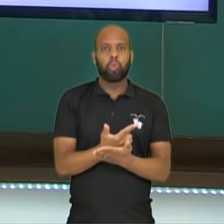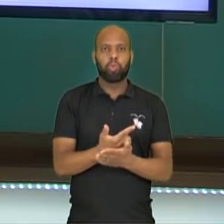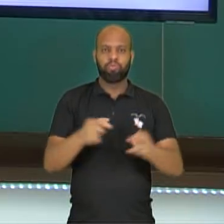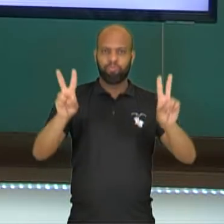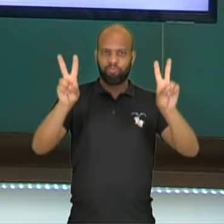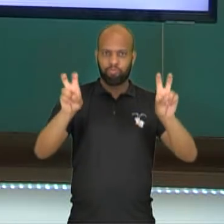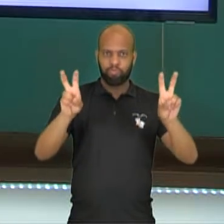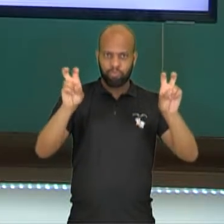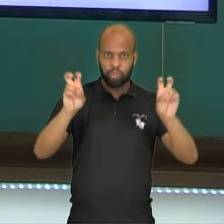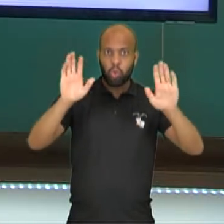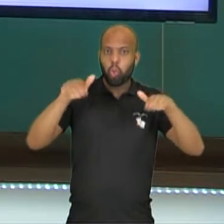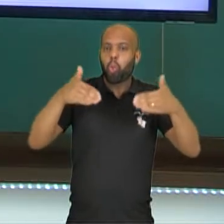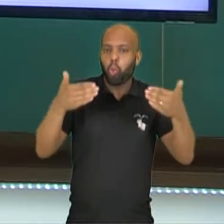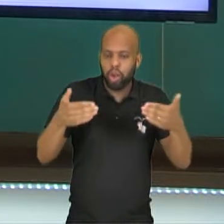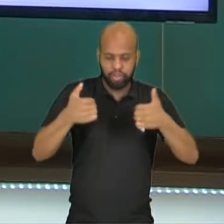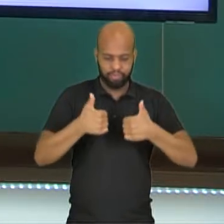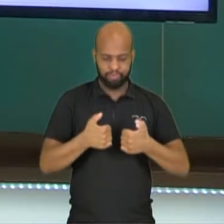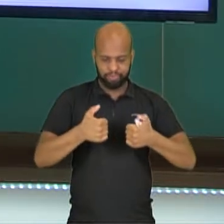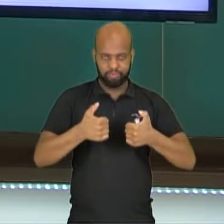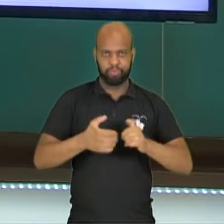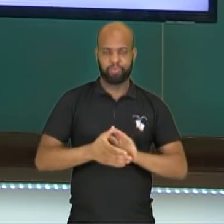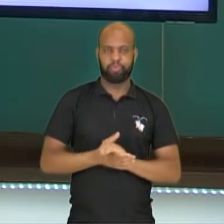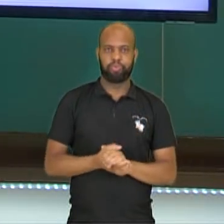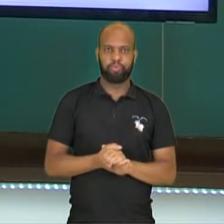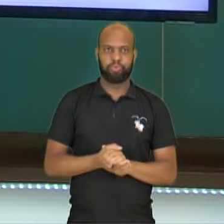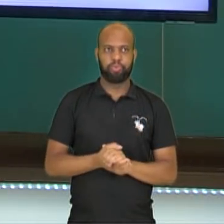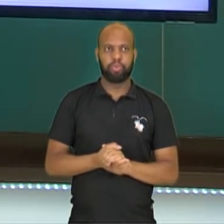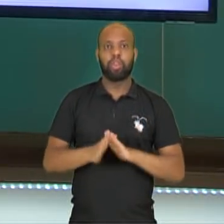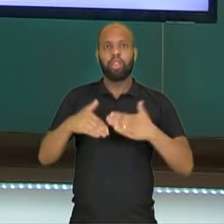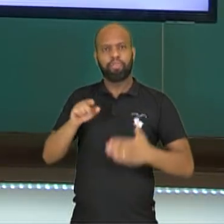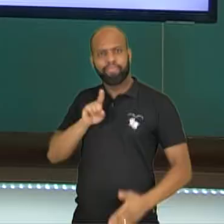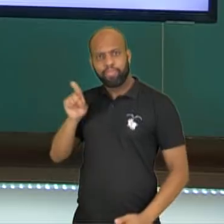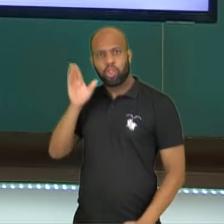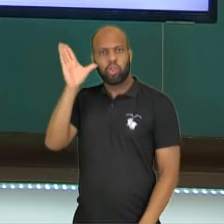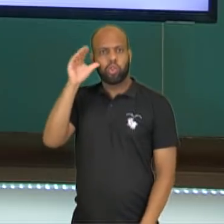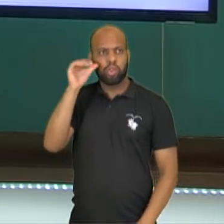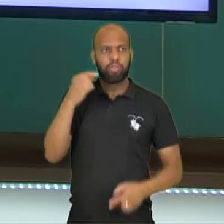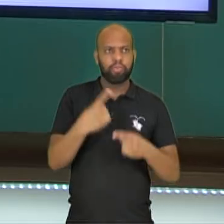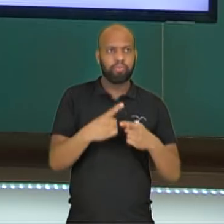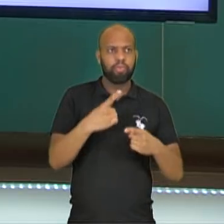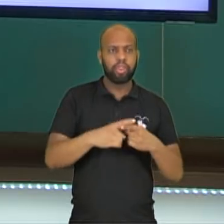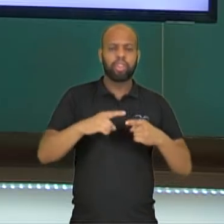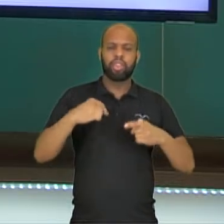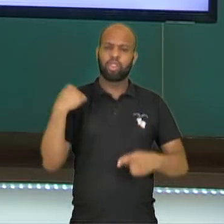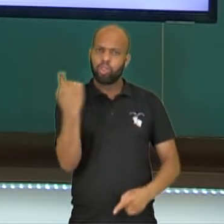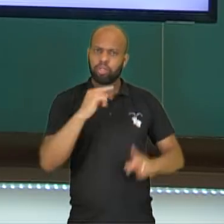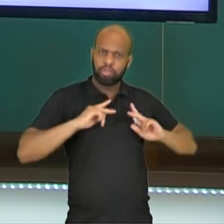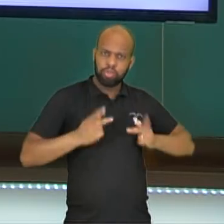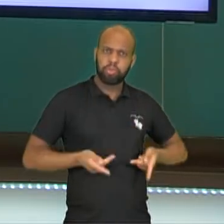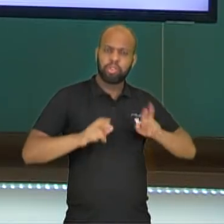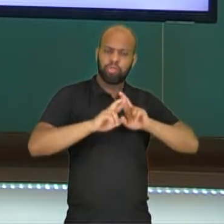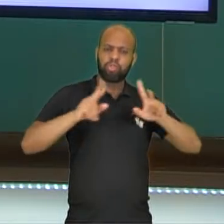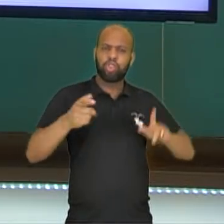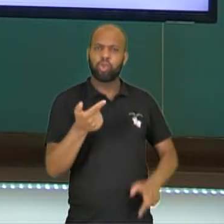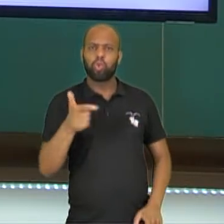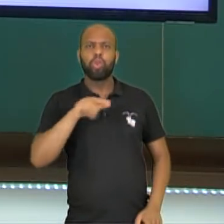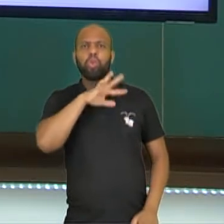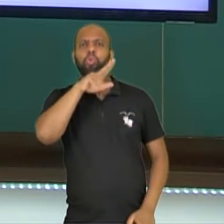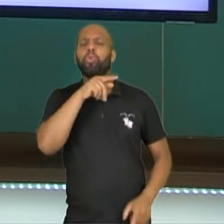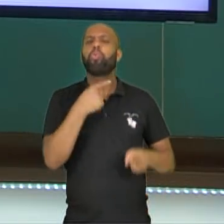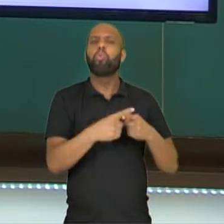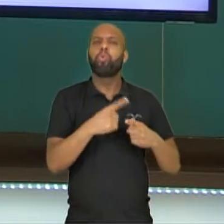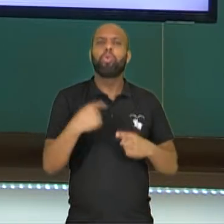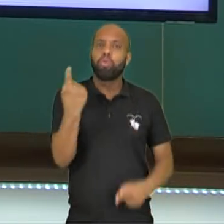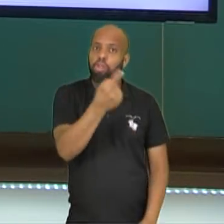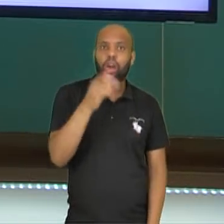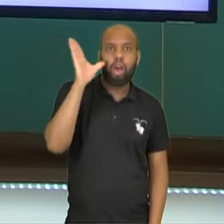necessidade, algo inato do ser humano, que é a curiosidade. Afinal, nós diferenciamos dos outros animais devido a isso. Nós somos mais curiosos, nós